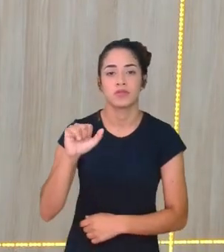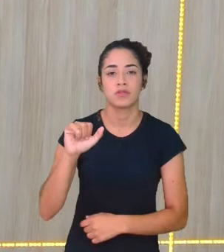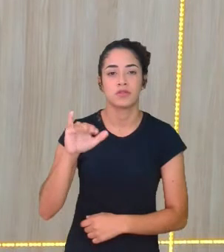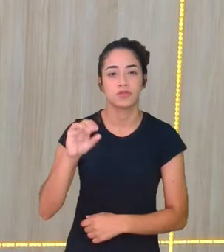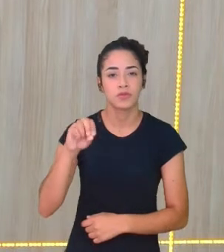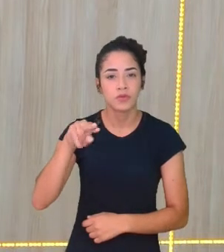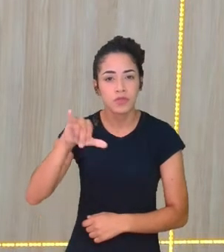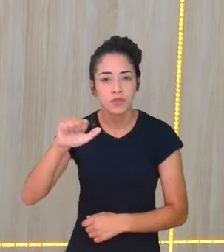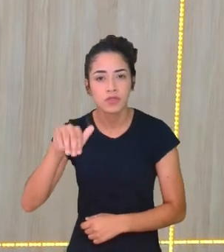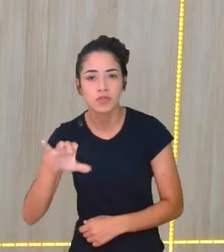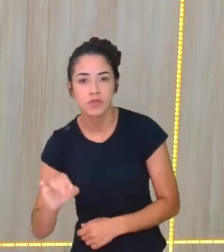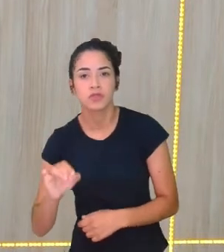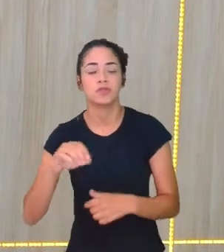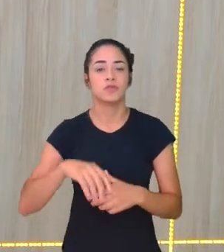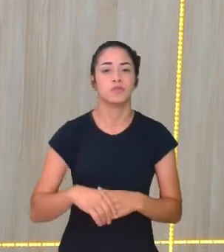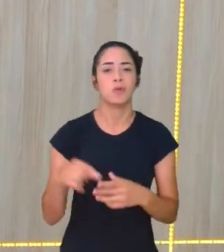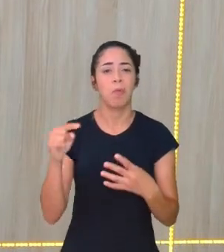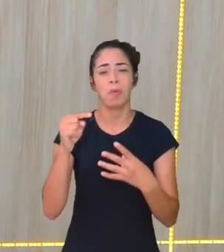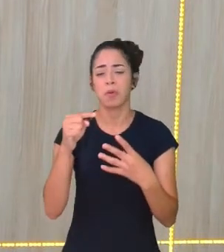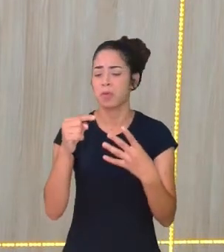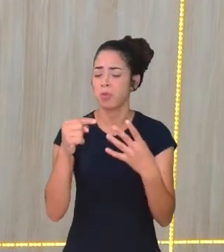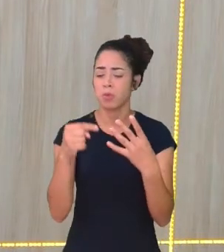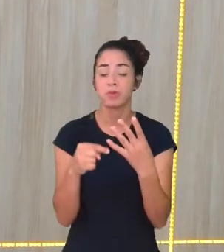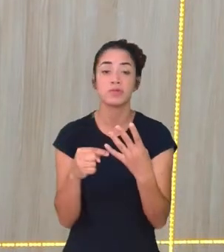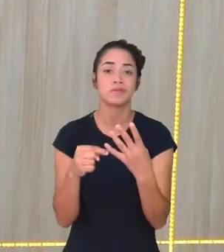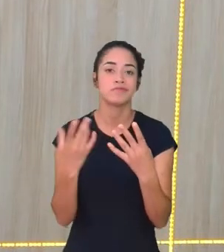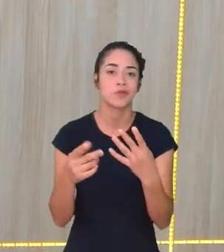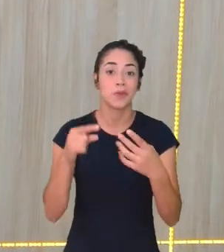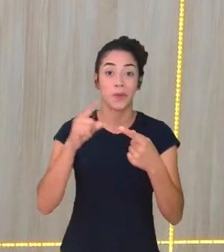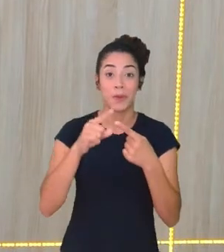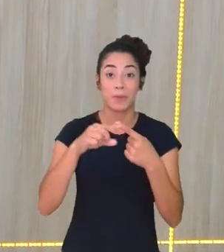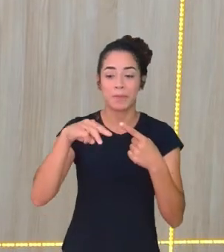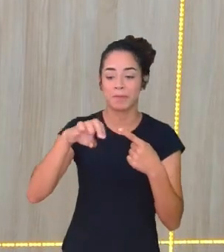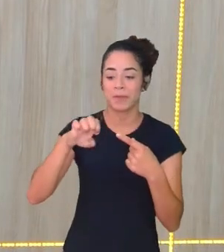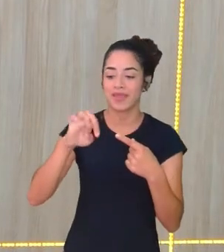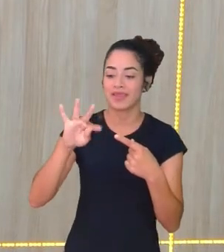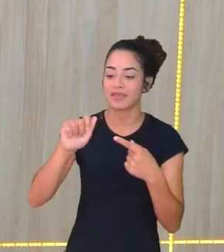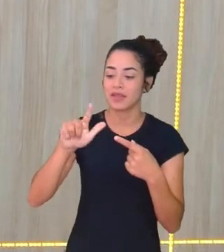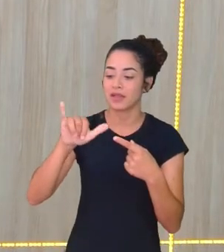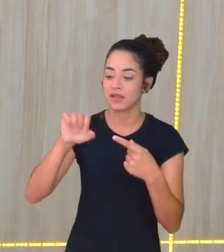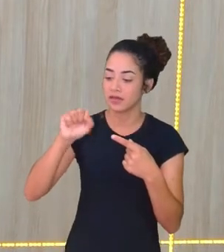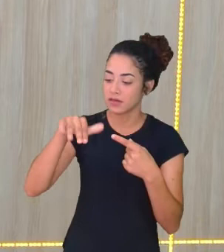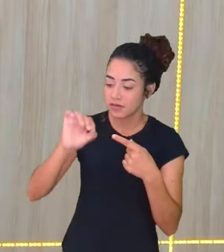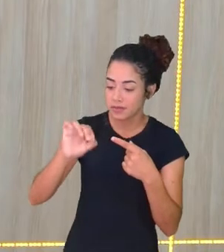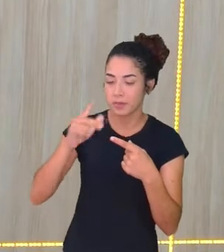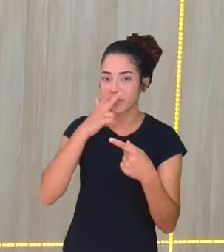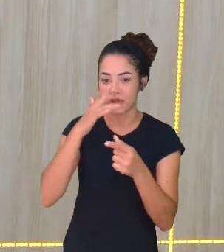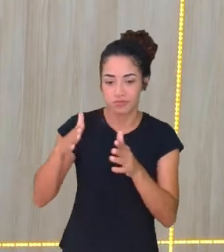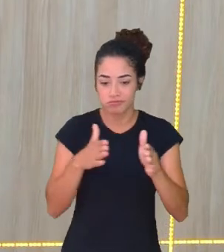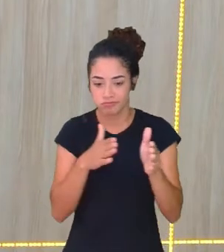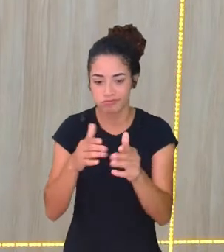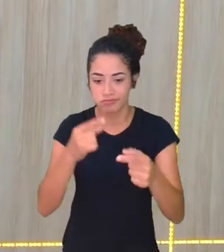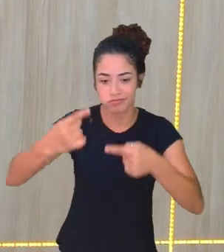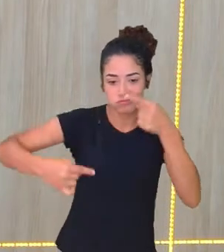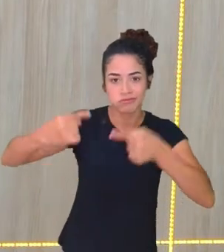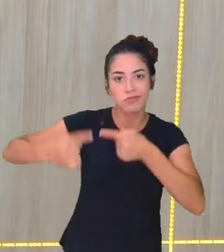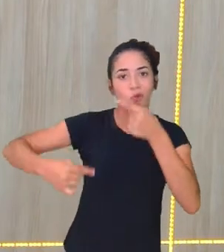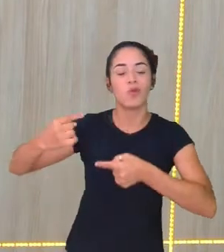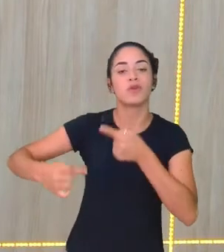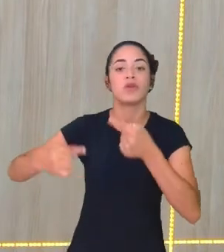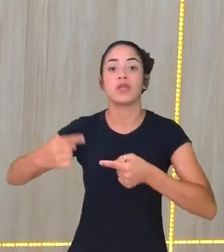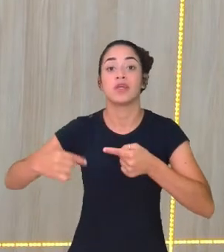metalismo e nesse caso metalismo era o que guiava política mercantilista